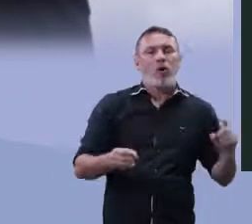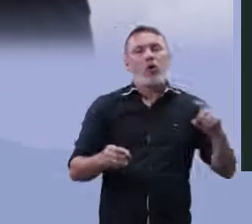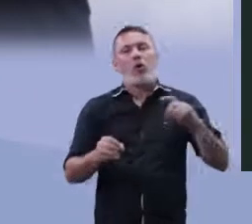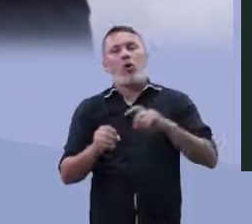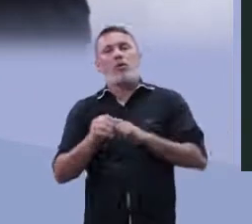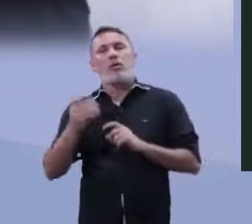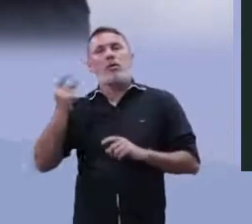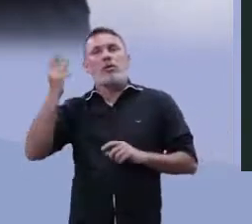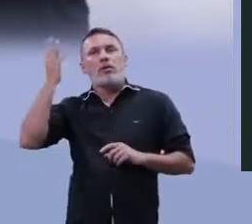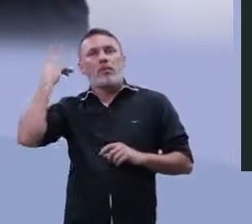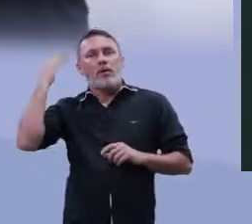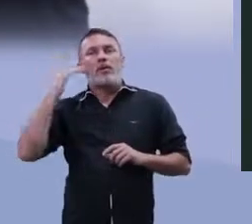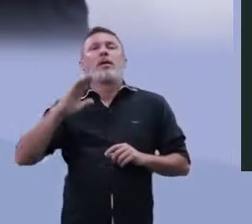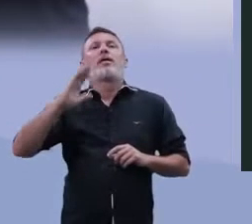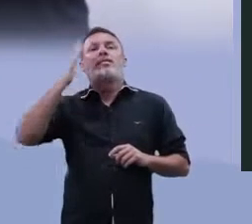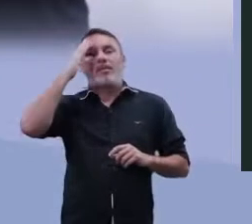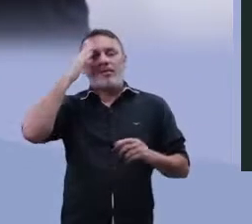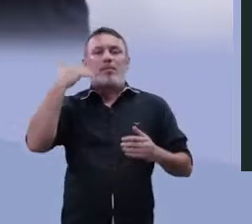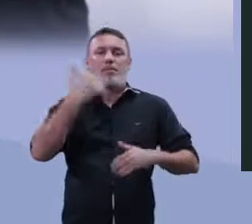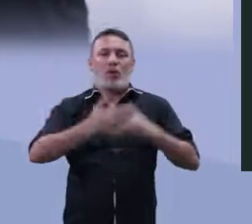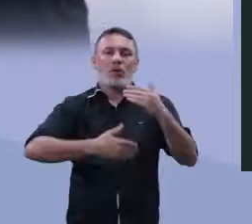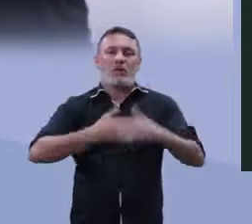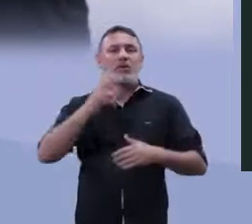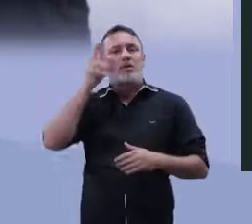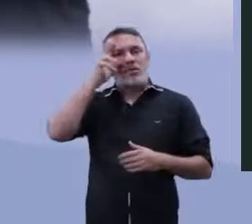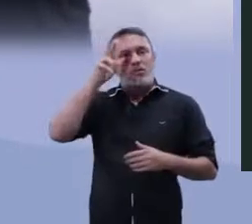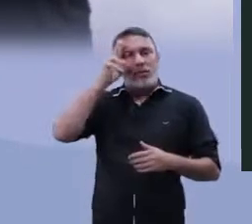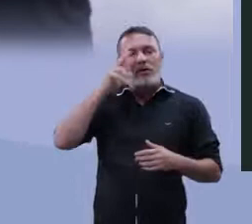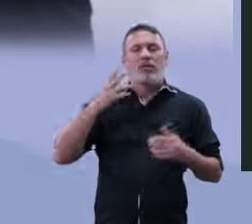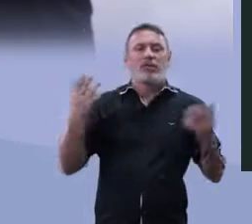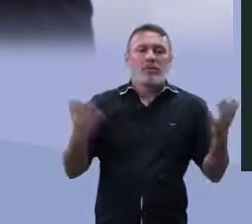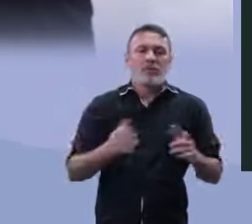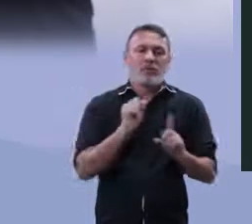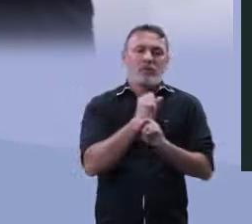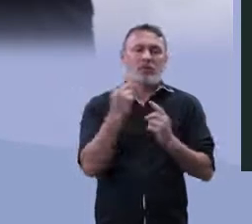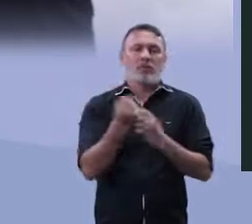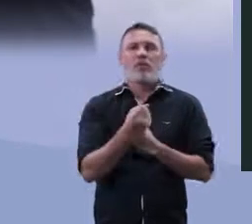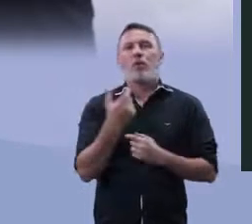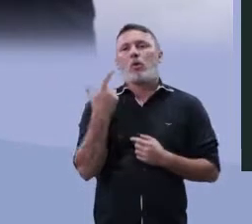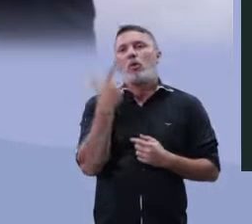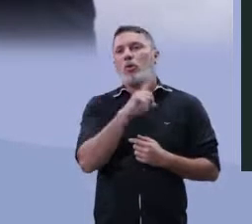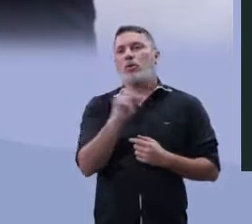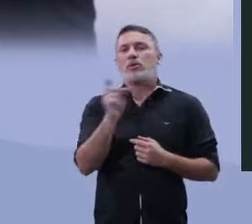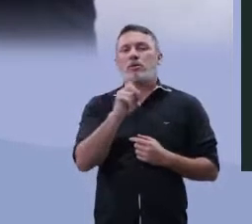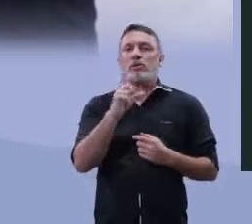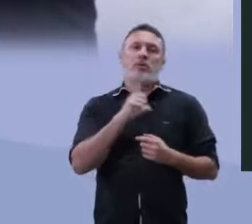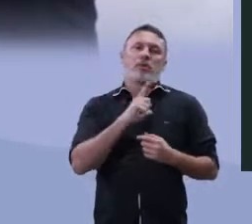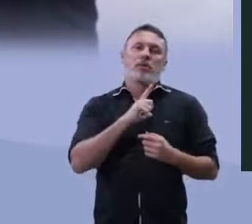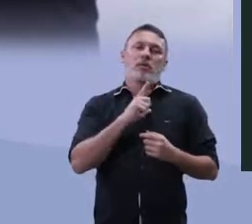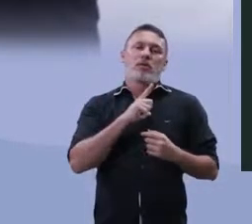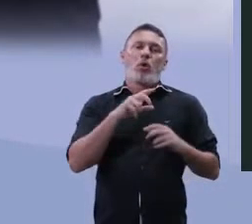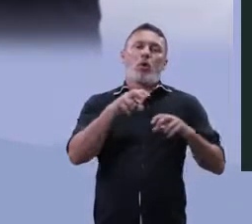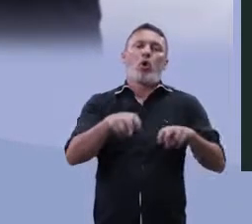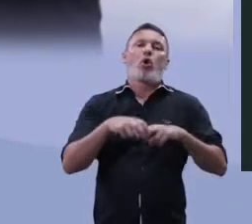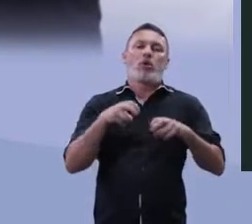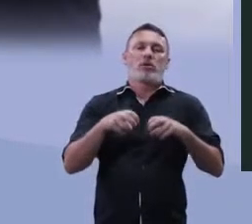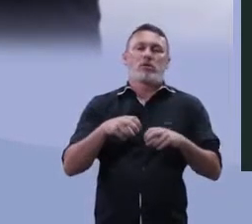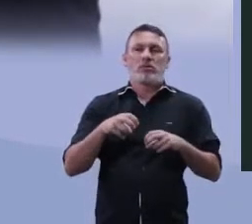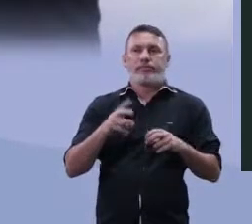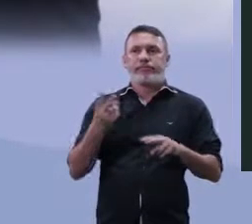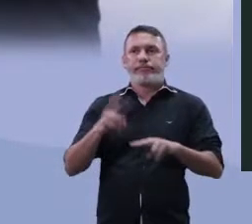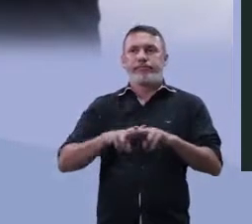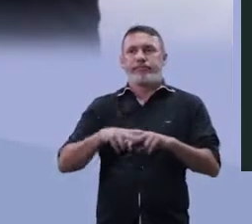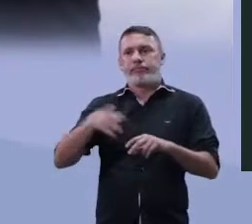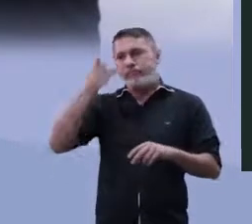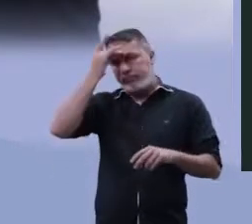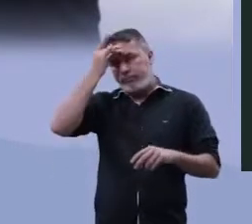mas que volta ao passado para compreender esse processo histórico que culminaria com uma sociedade que ainda não conseguiu se livrar do seu aspecto